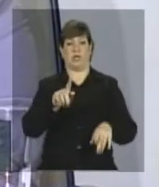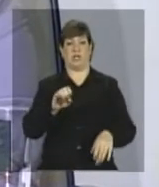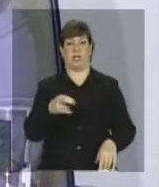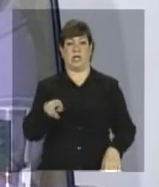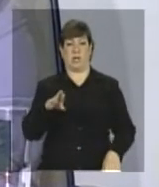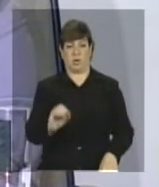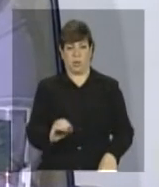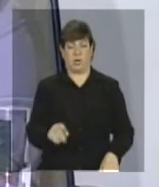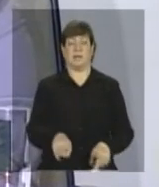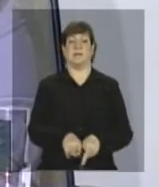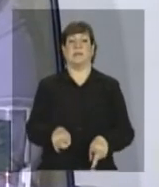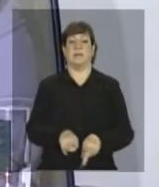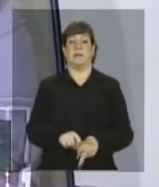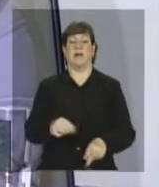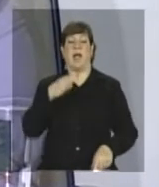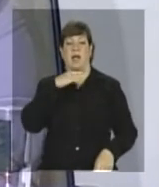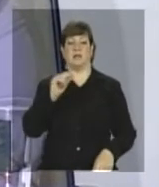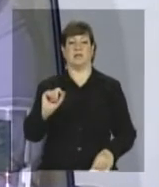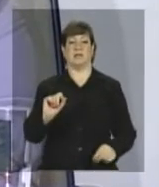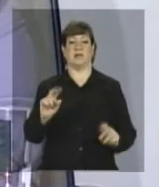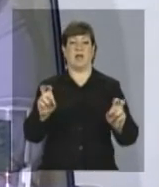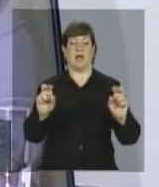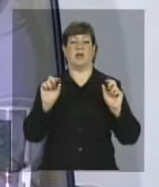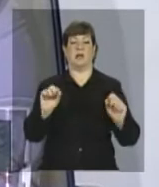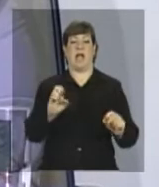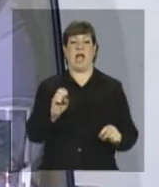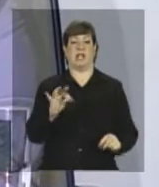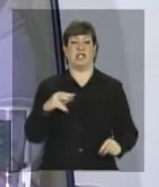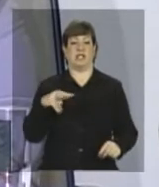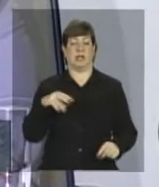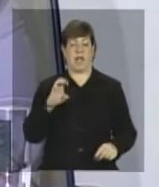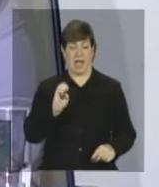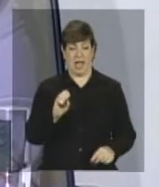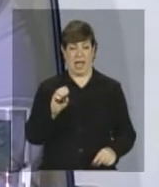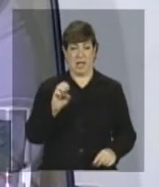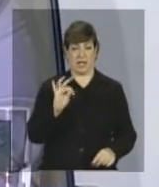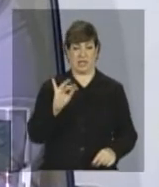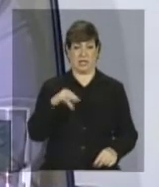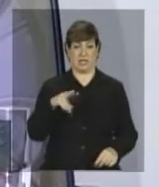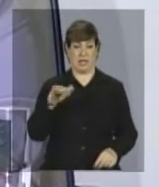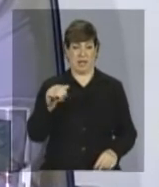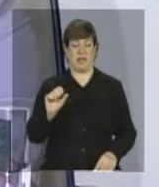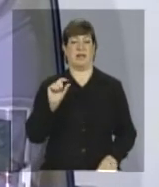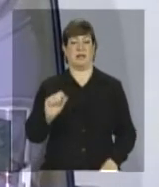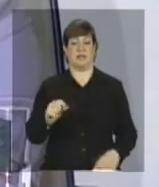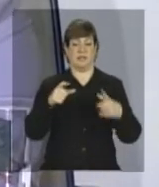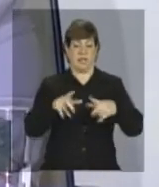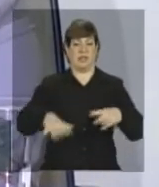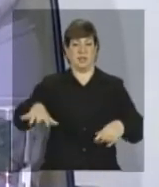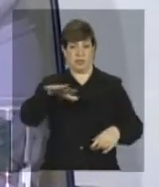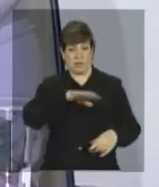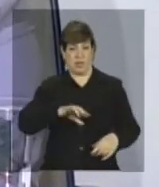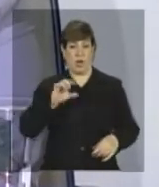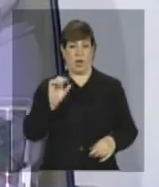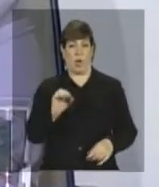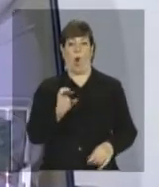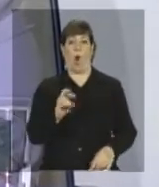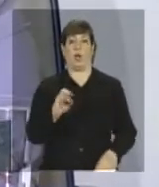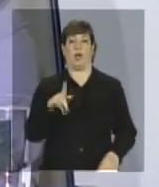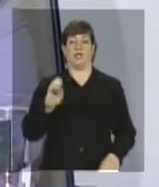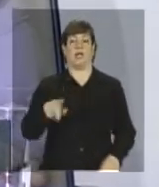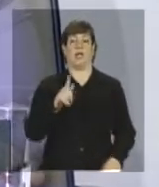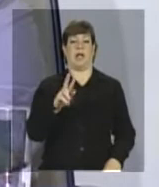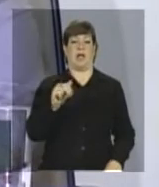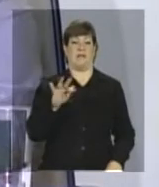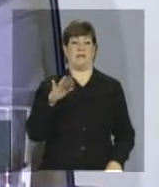e considerem as questões étnico-raciais e de origem geográfica, tornando a autonomia das mulheres